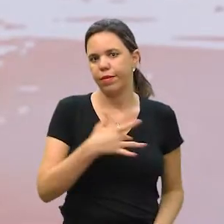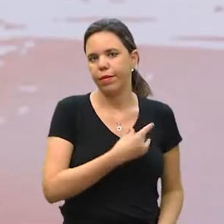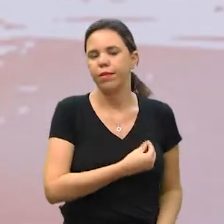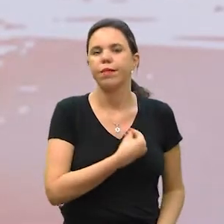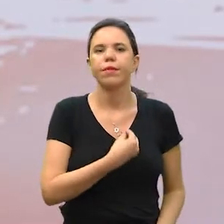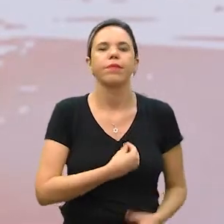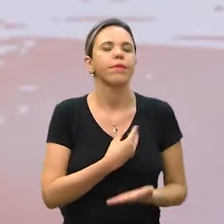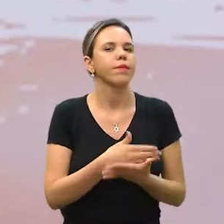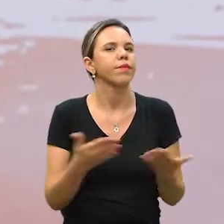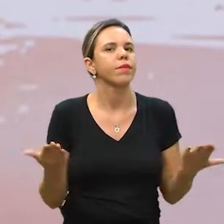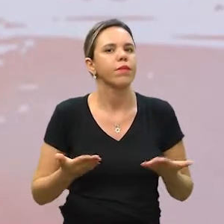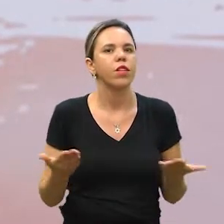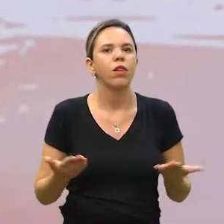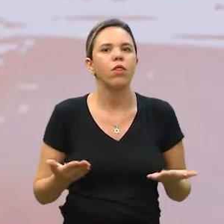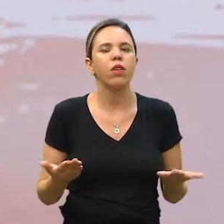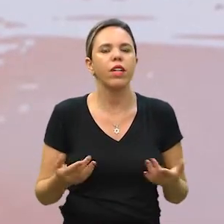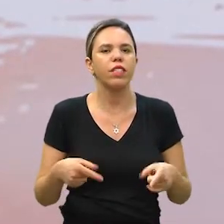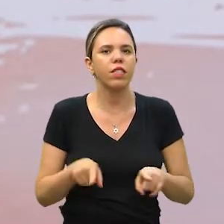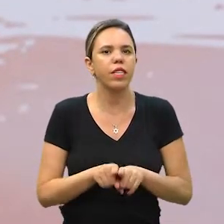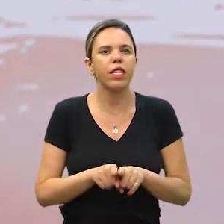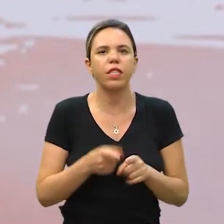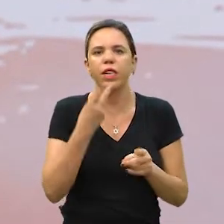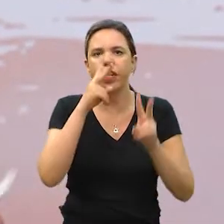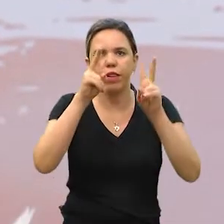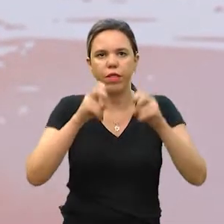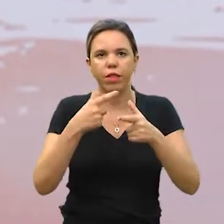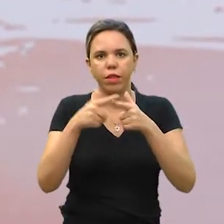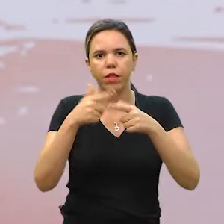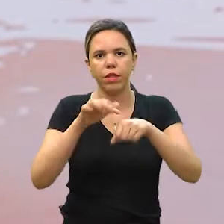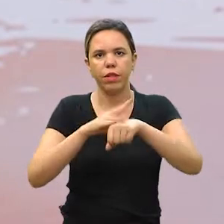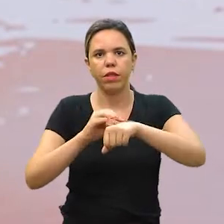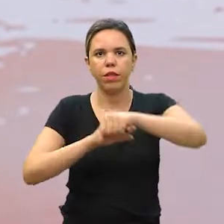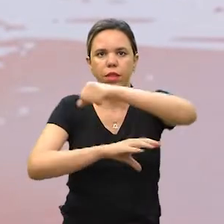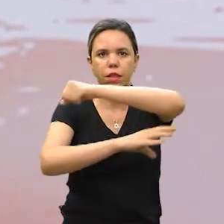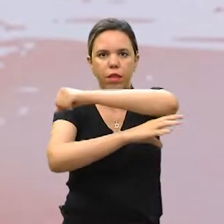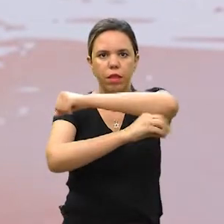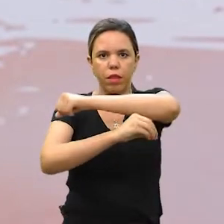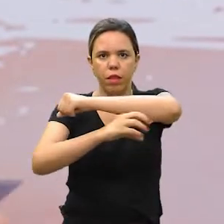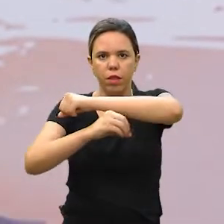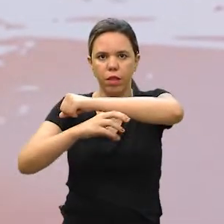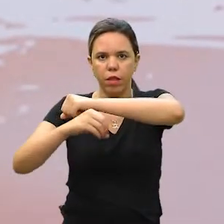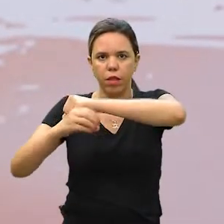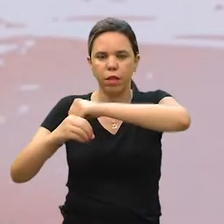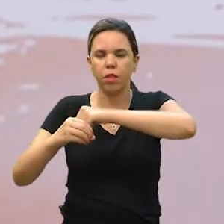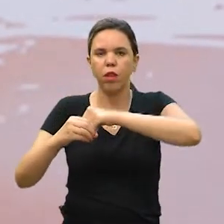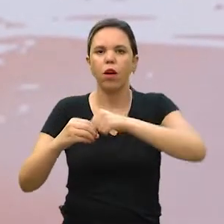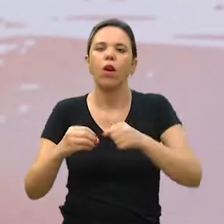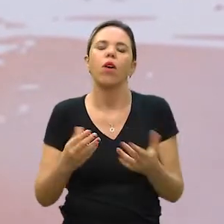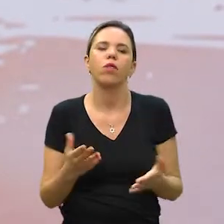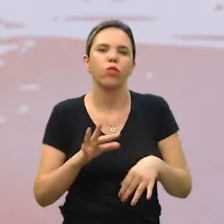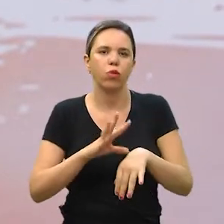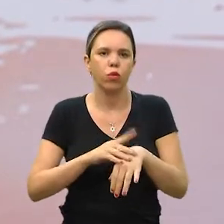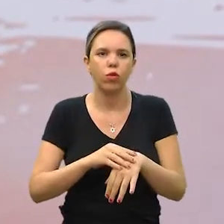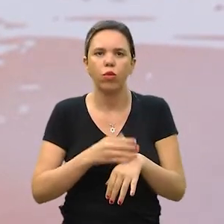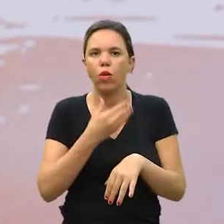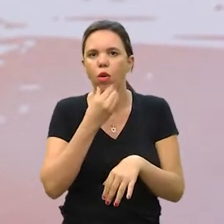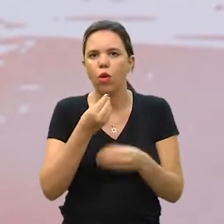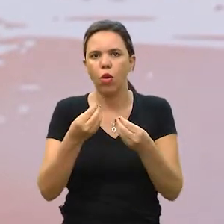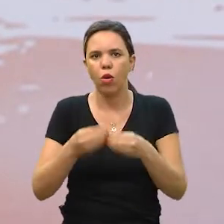Olá, Saúde é Vida começando e hoje a gente vai falar sobre trombose, doença aí que atinge homens e